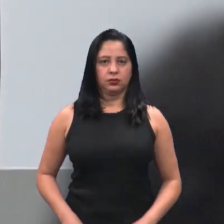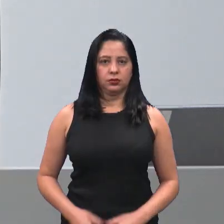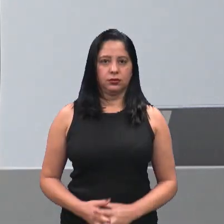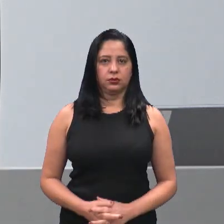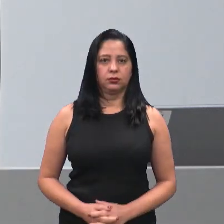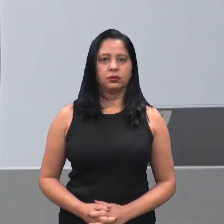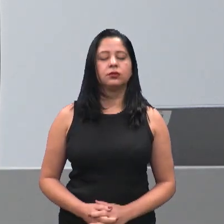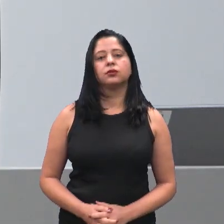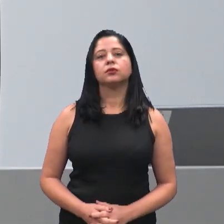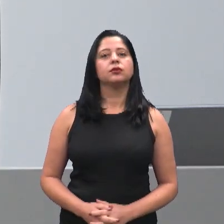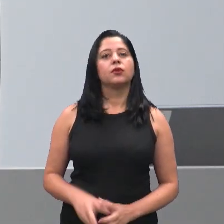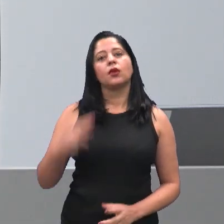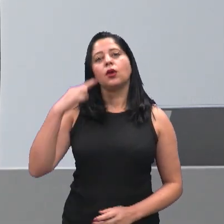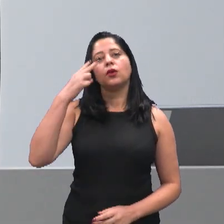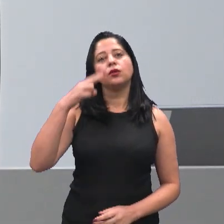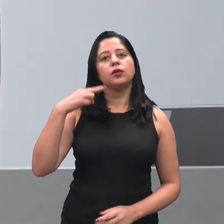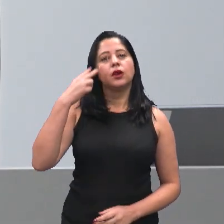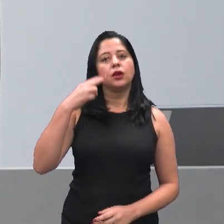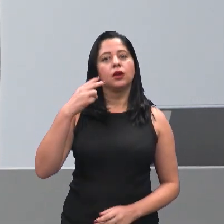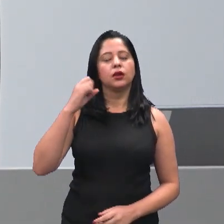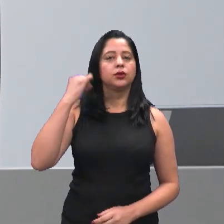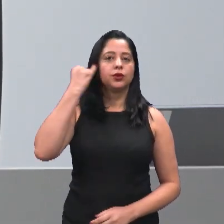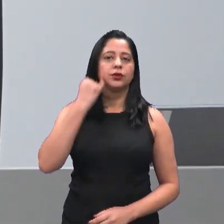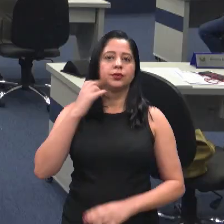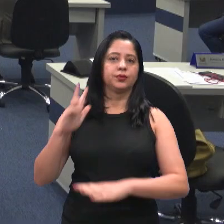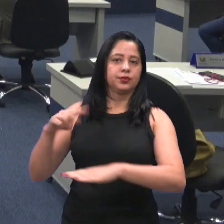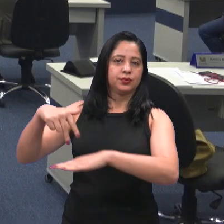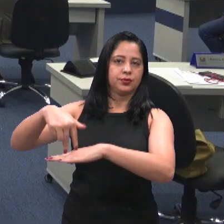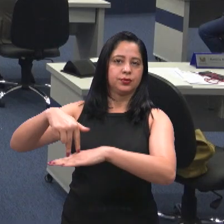Com a palavra o vereador José Luiz Nunes.